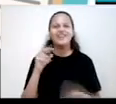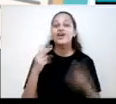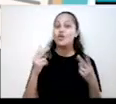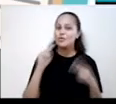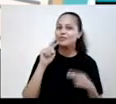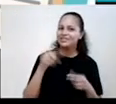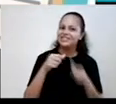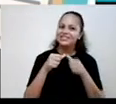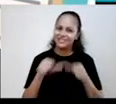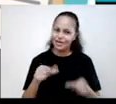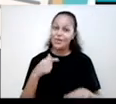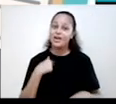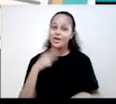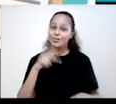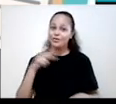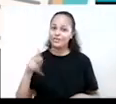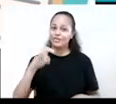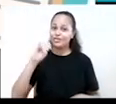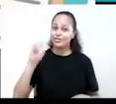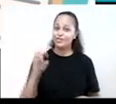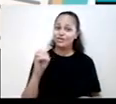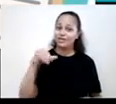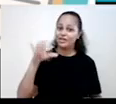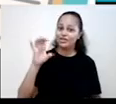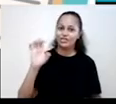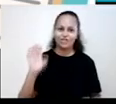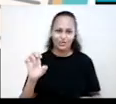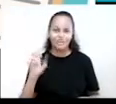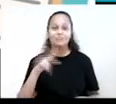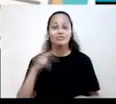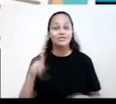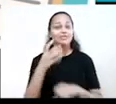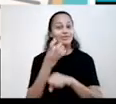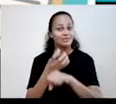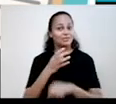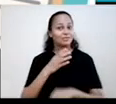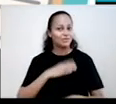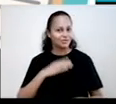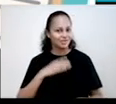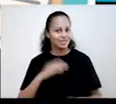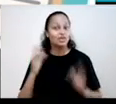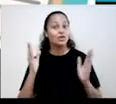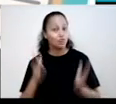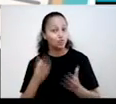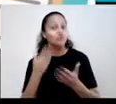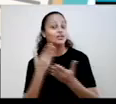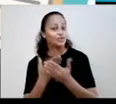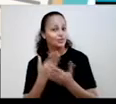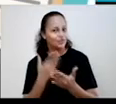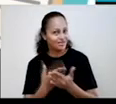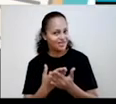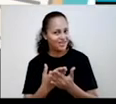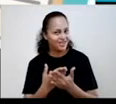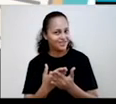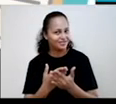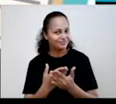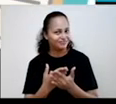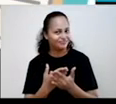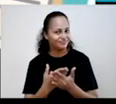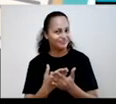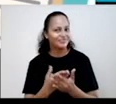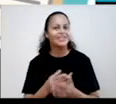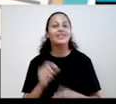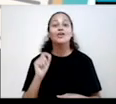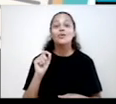Como estão? Sou a professora Joyce, professora de língua portuguesa, e a gente vai estudar mais um pouquinho hoje. Esse aqui é